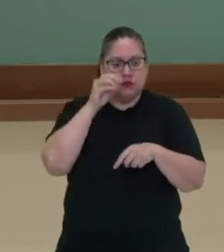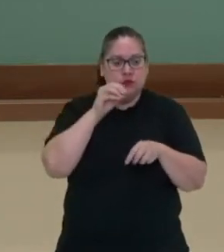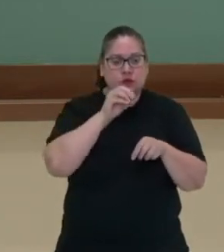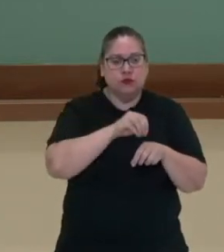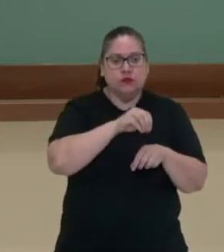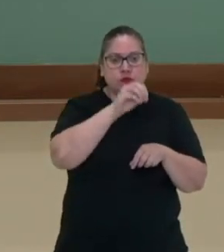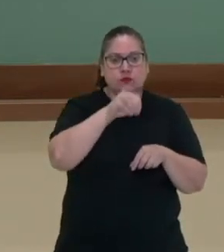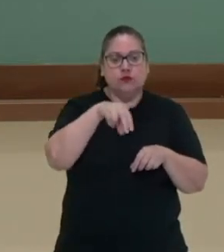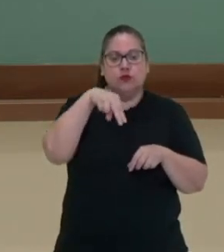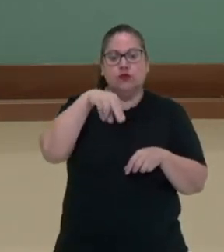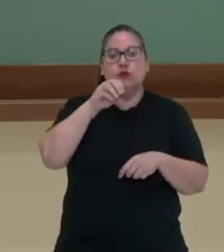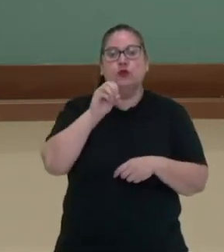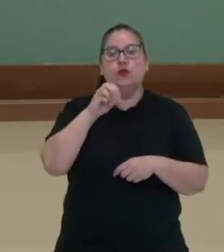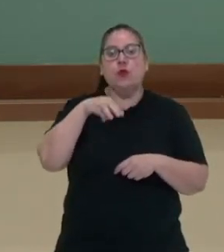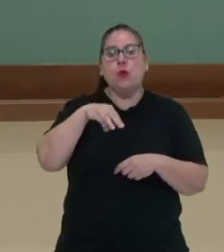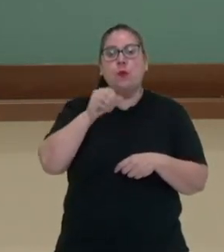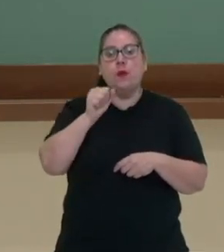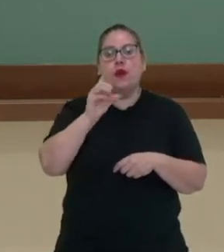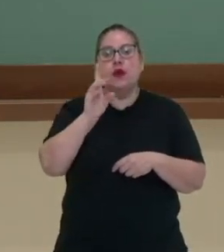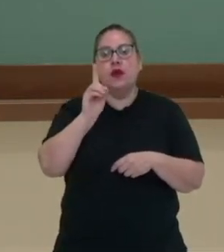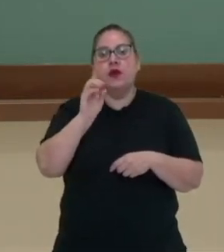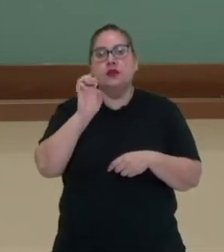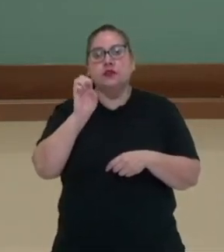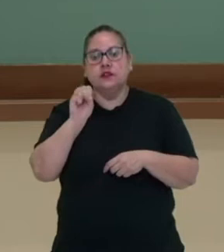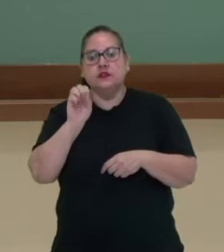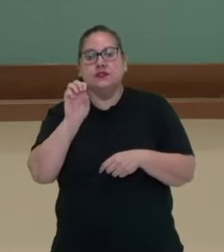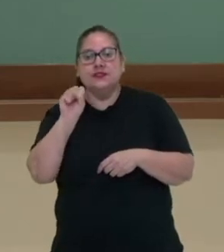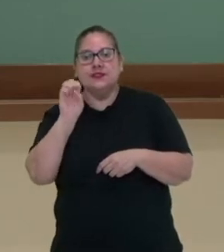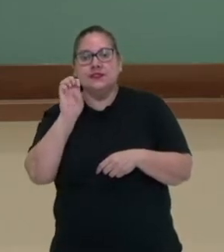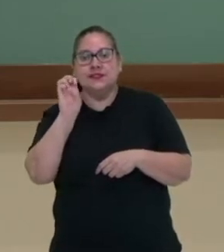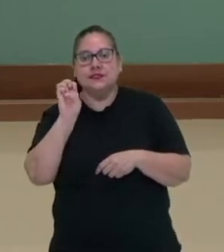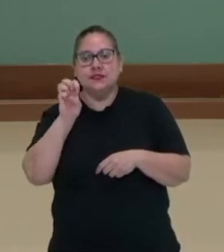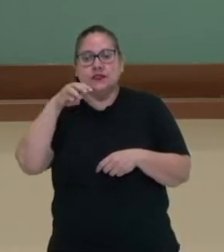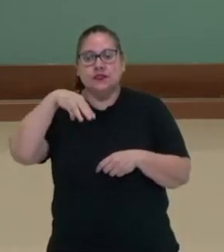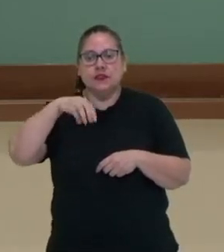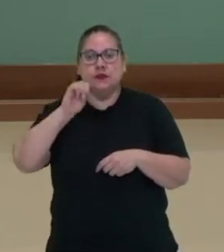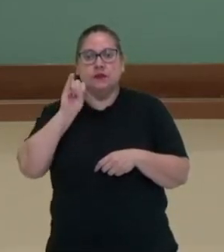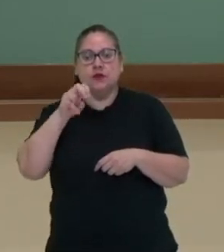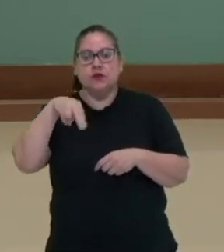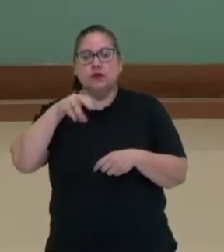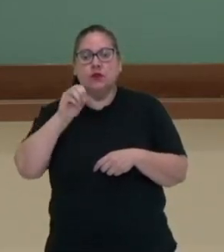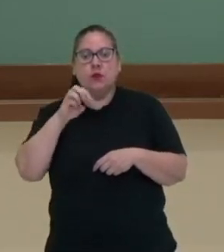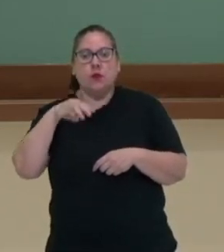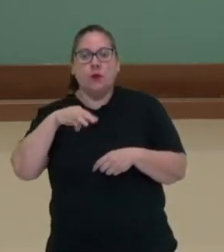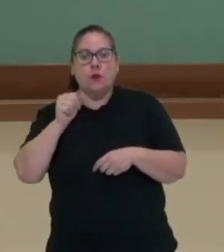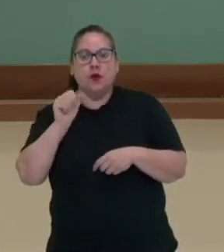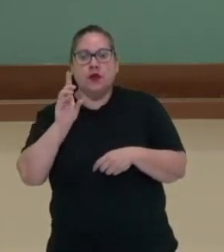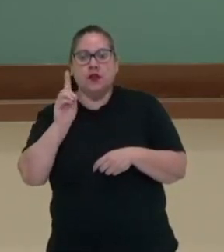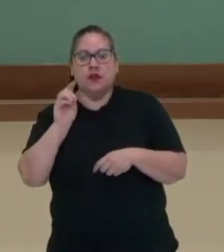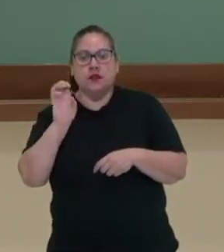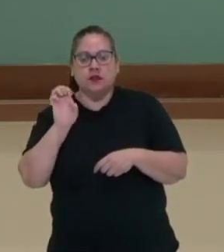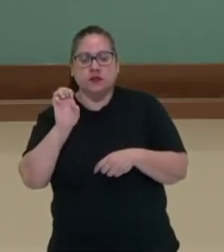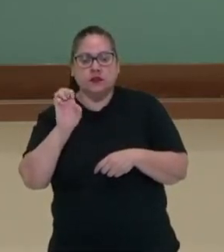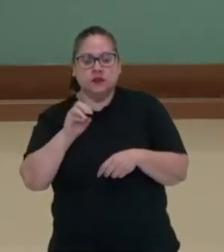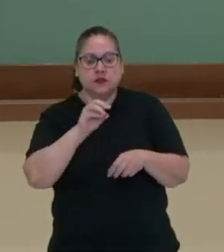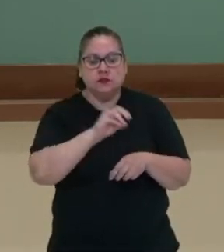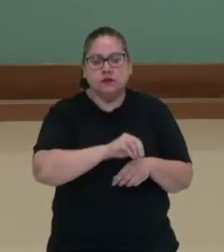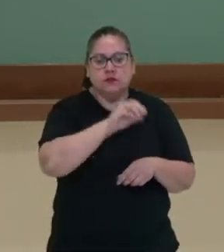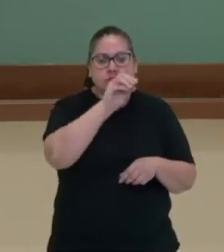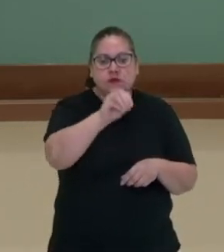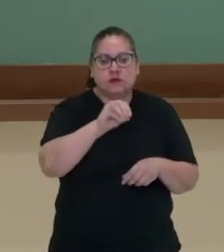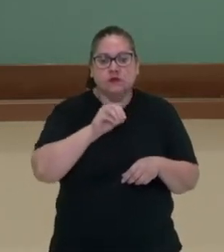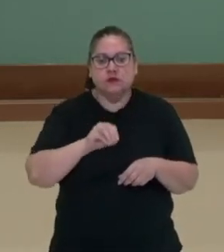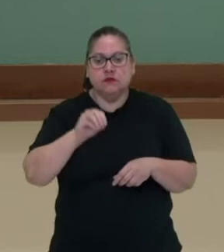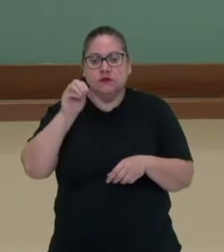e seminômades. Olha que interessante, né? E quando que os homens, eles eram